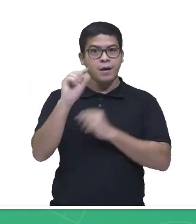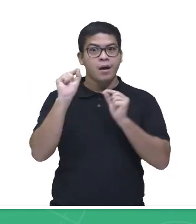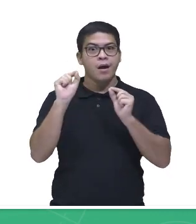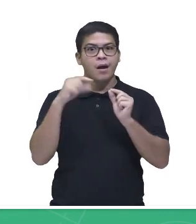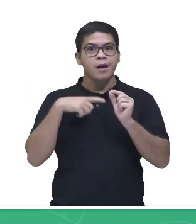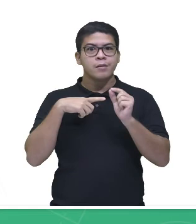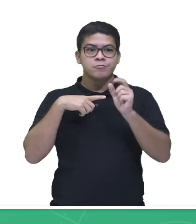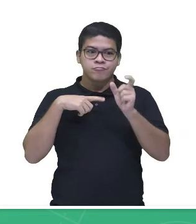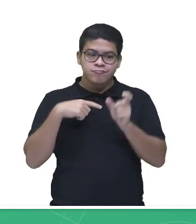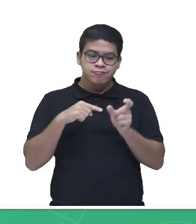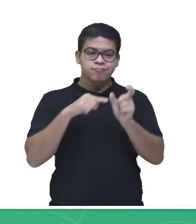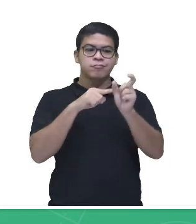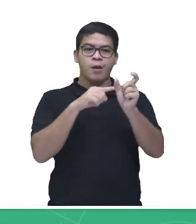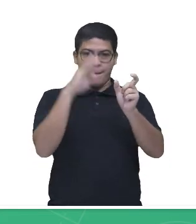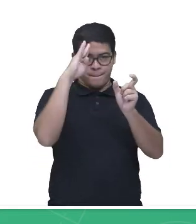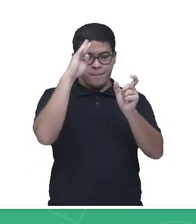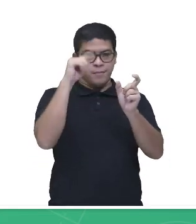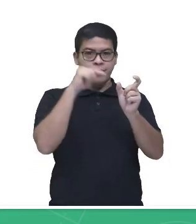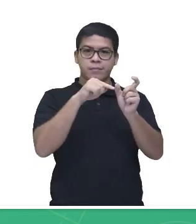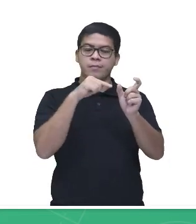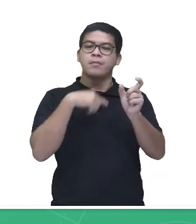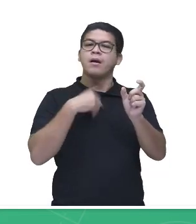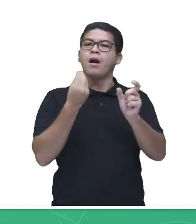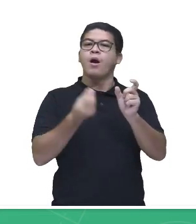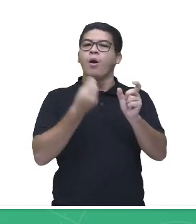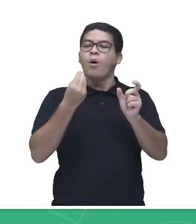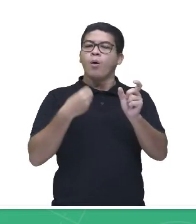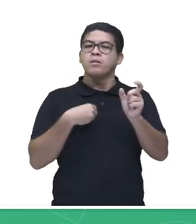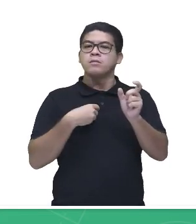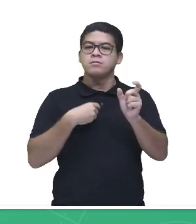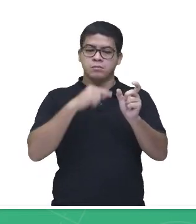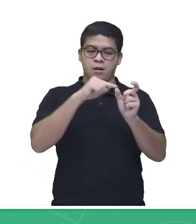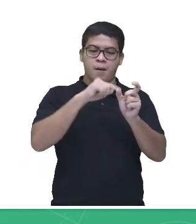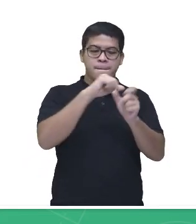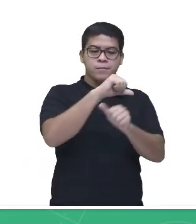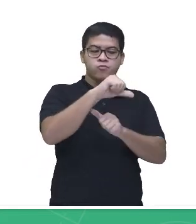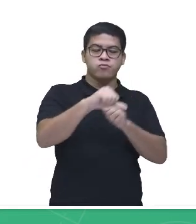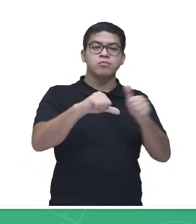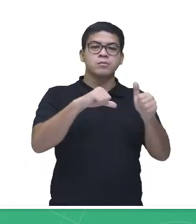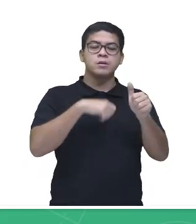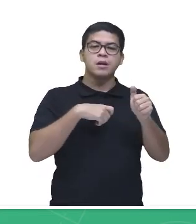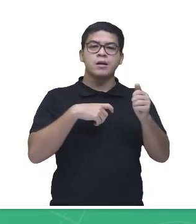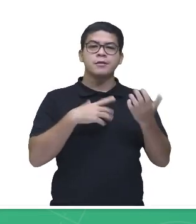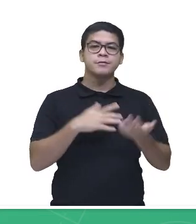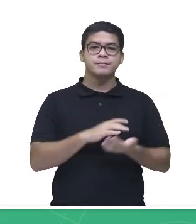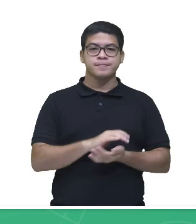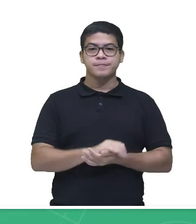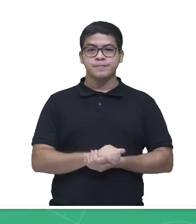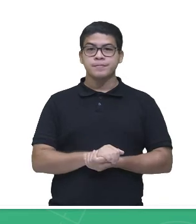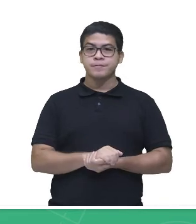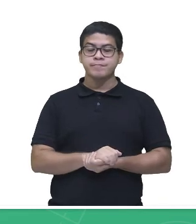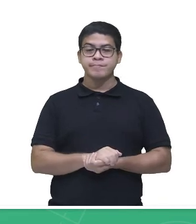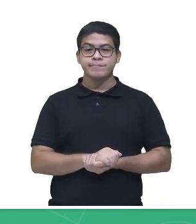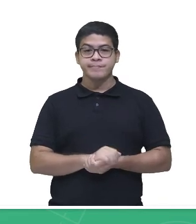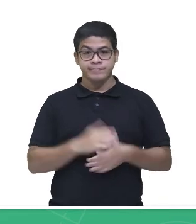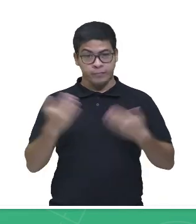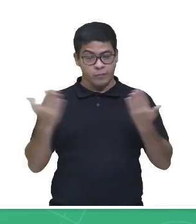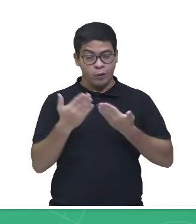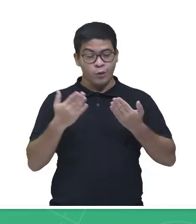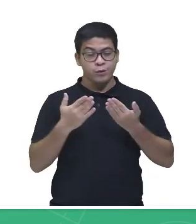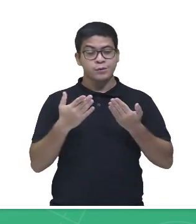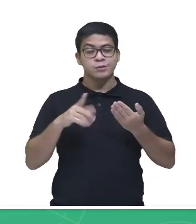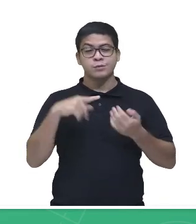O verbo principal, que está sendo conjugado no particípio. E para não ter confusão, hoje nós